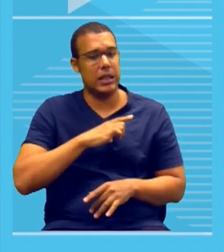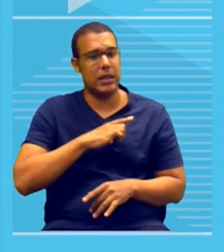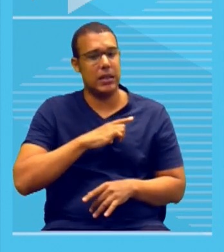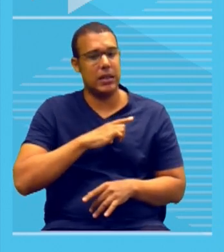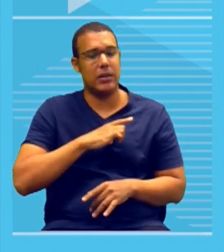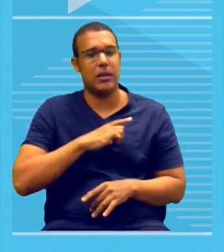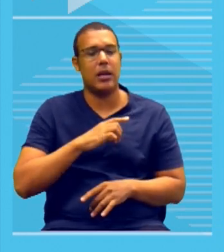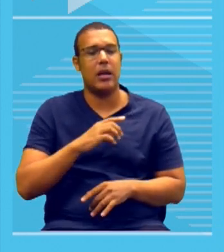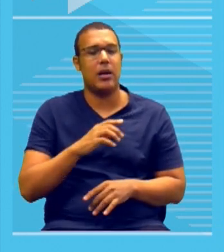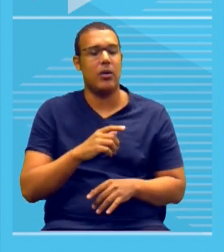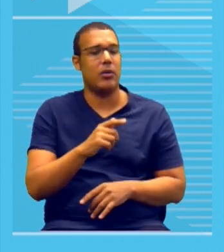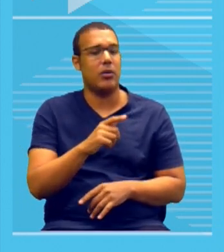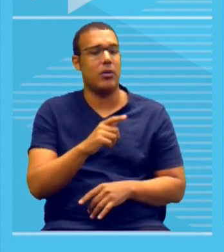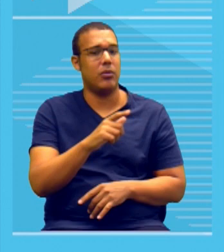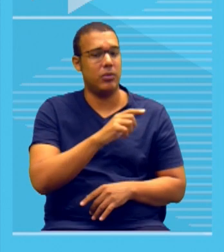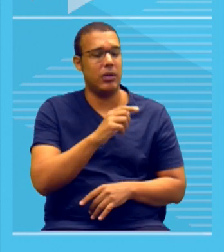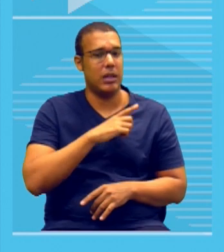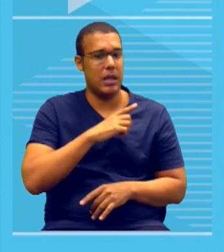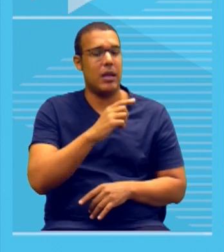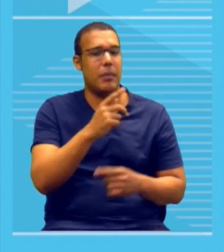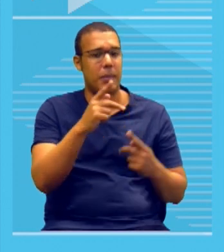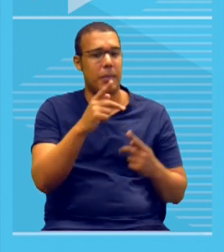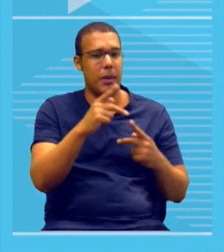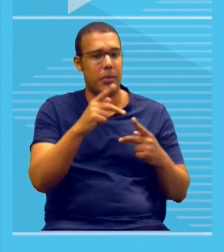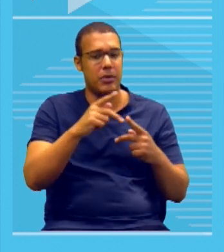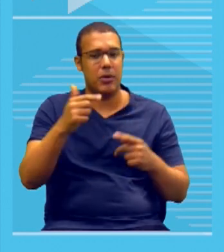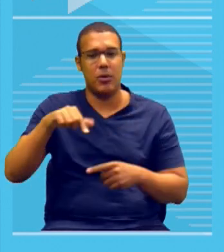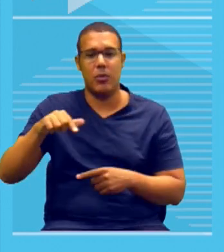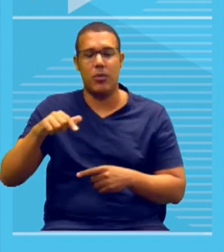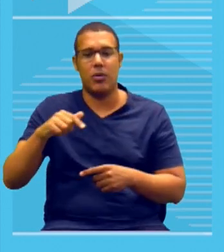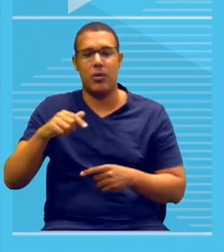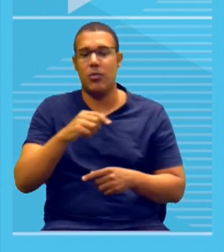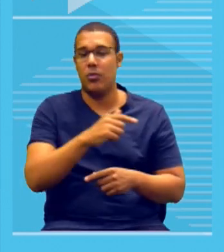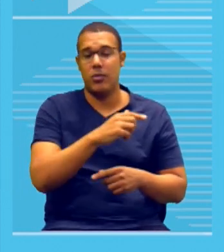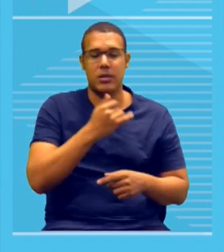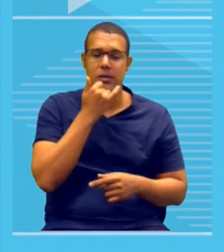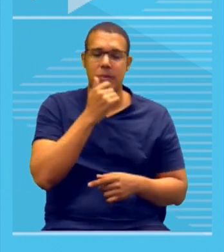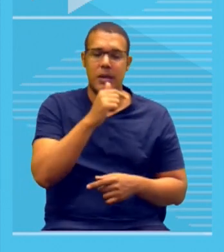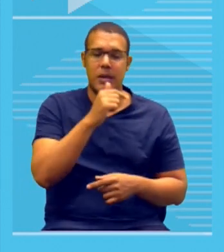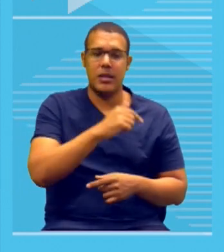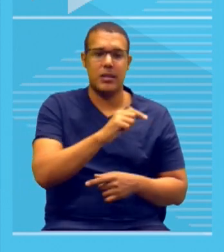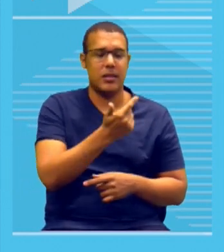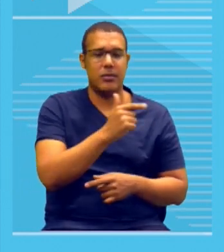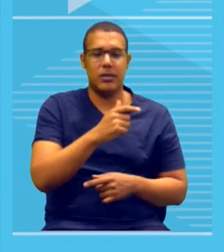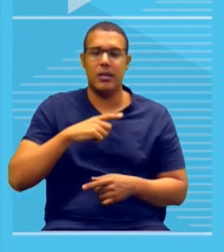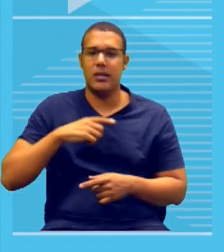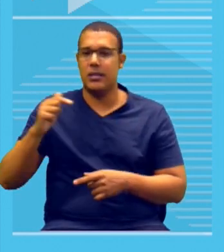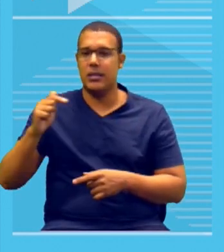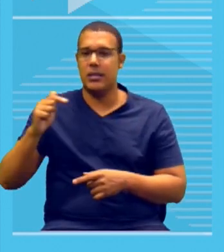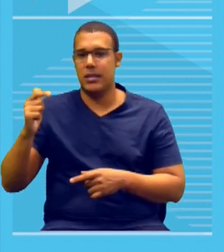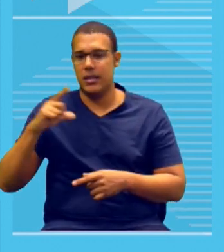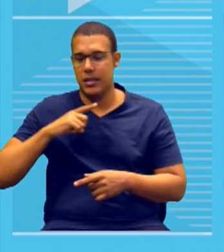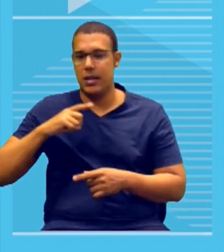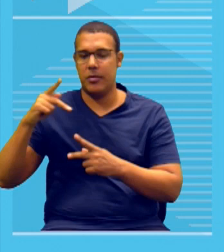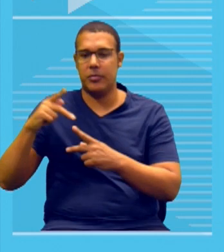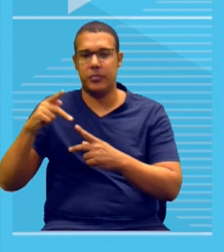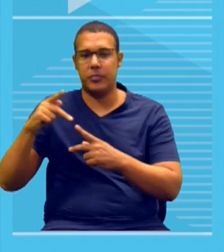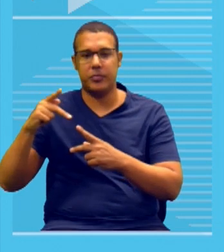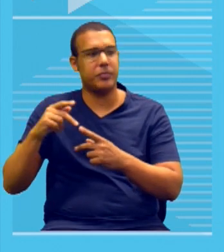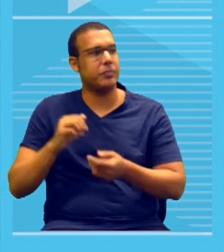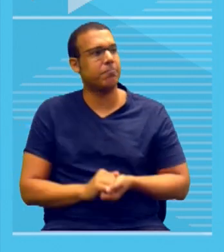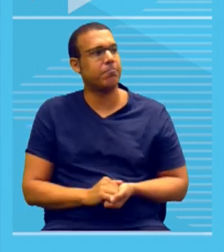e sem preposição né então vamos colocar aqui os pronomes oblíquos